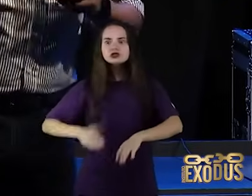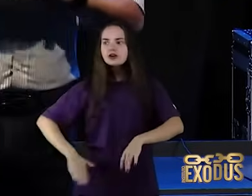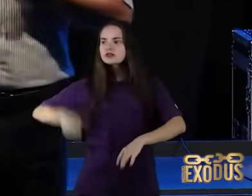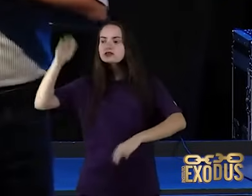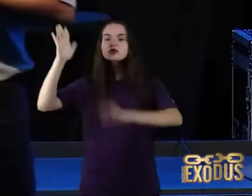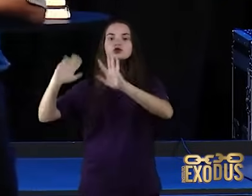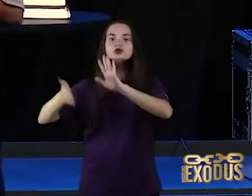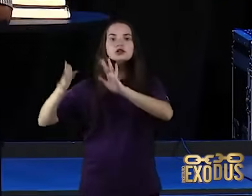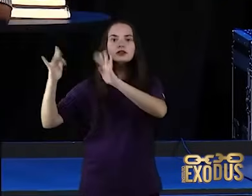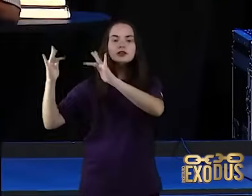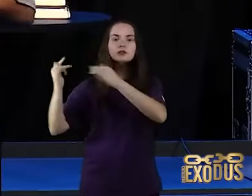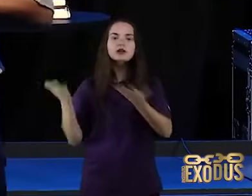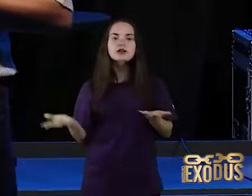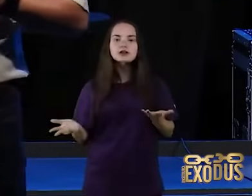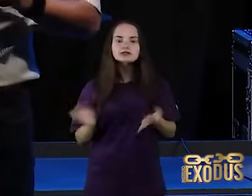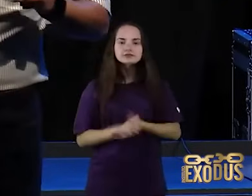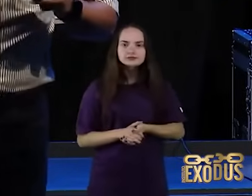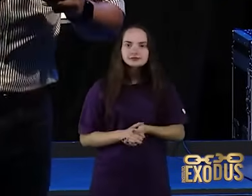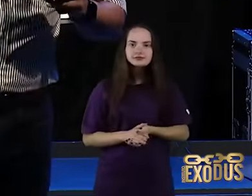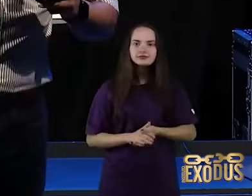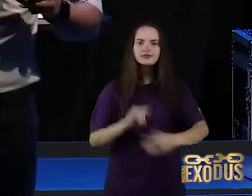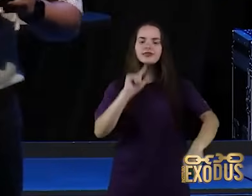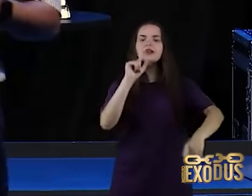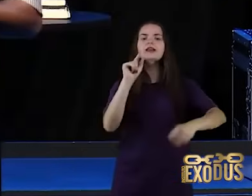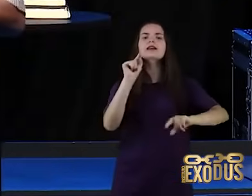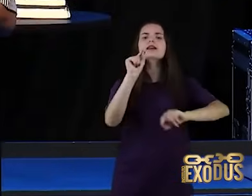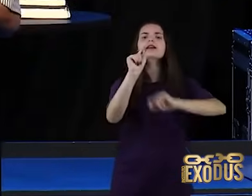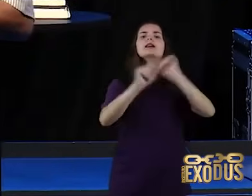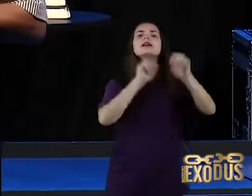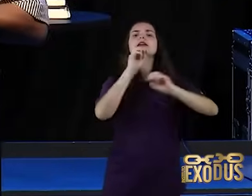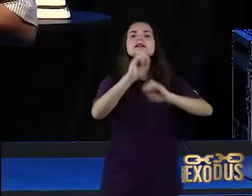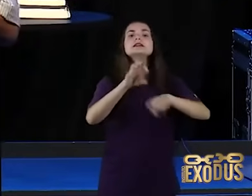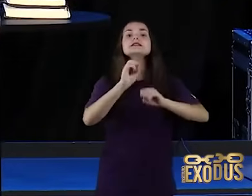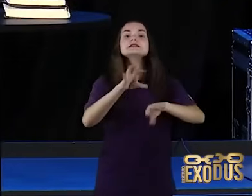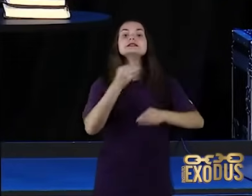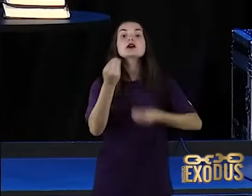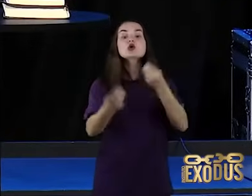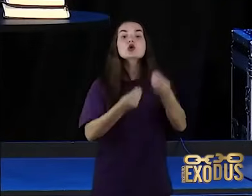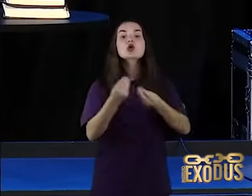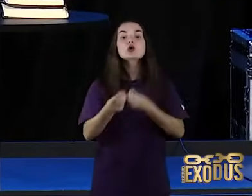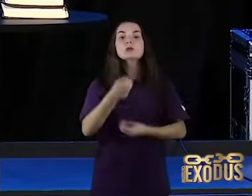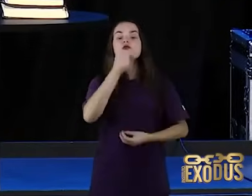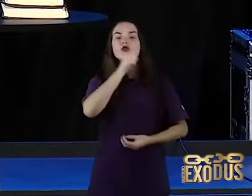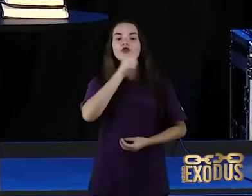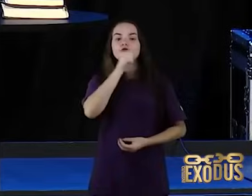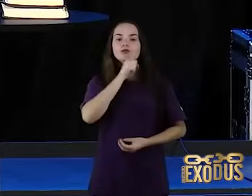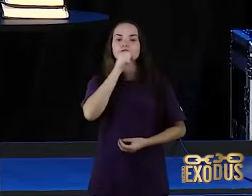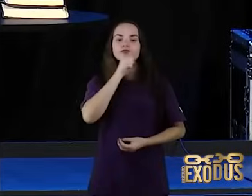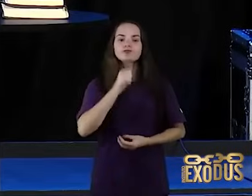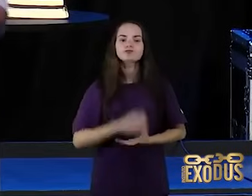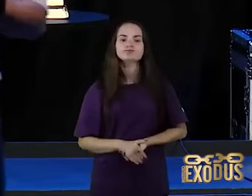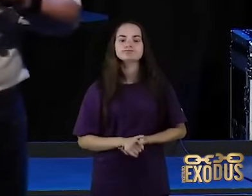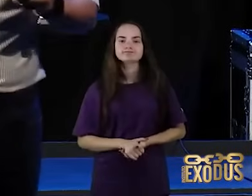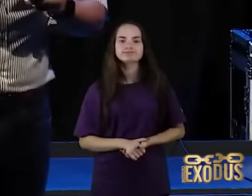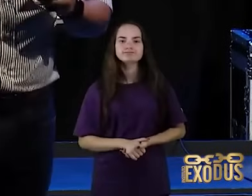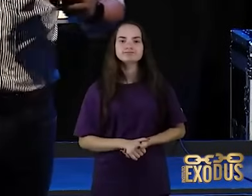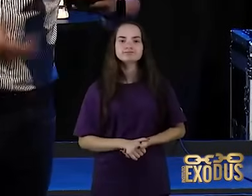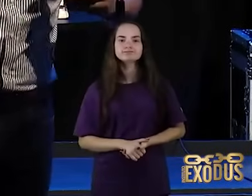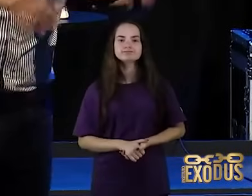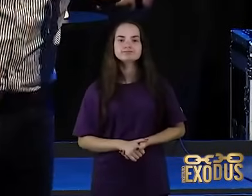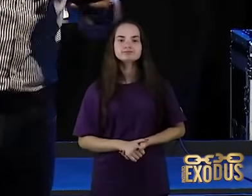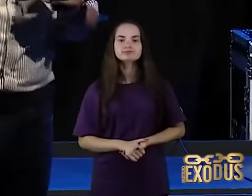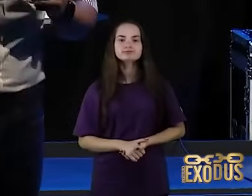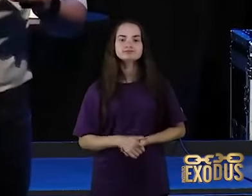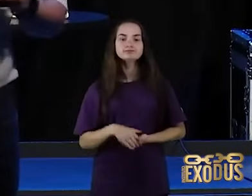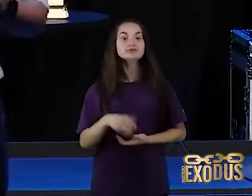lidar como avô Você sabe que você é avô gente você que não é avô você não entende isso eu